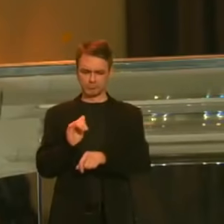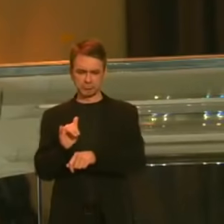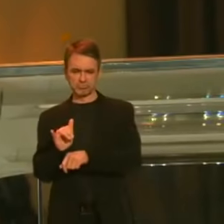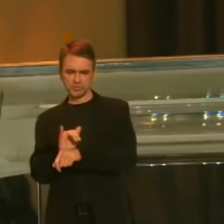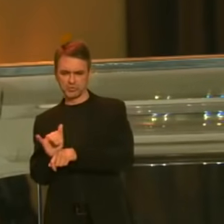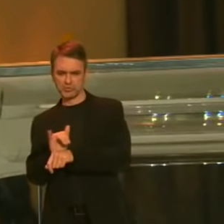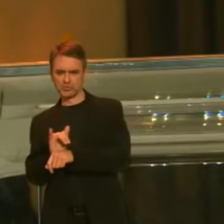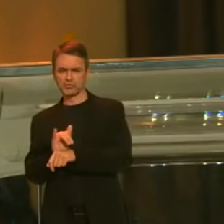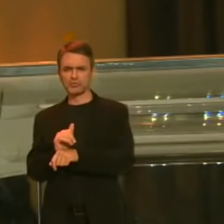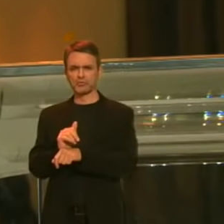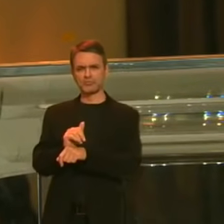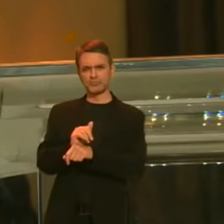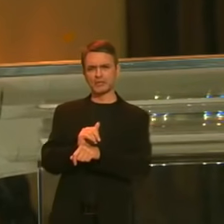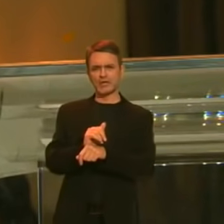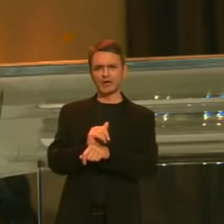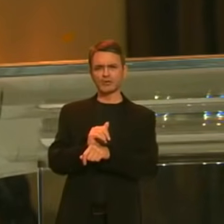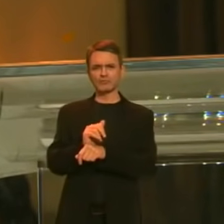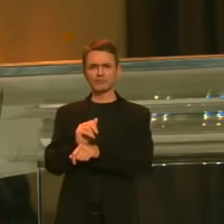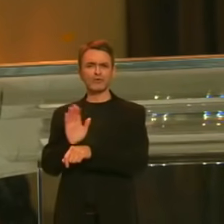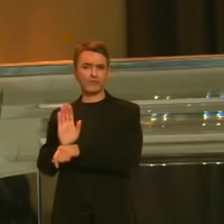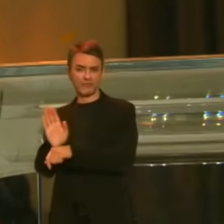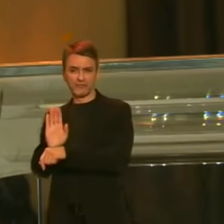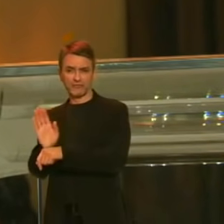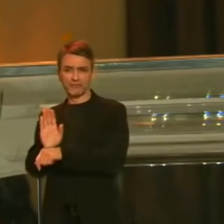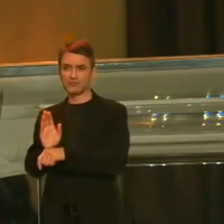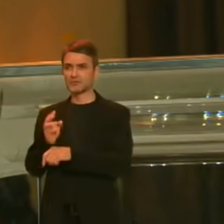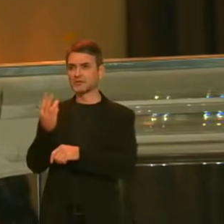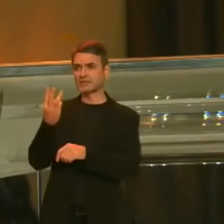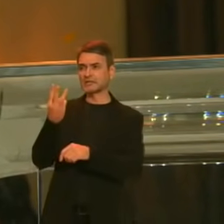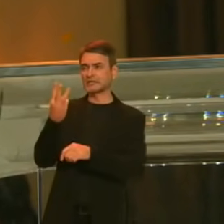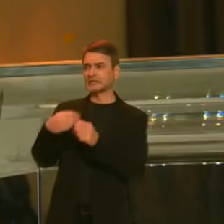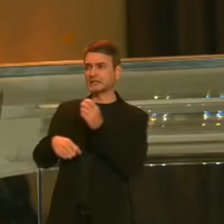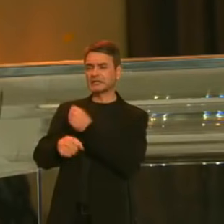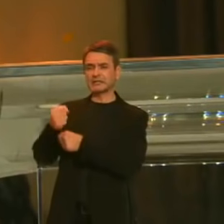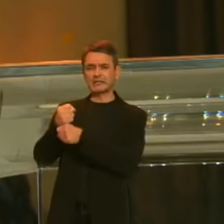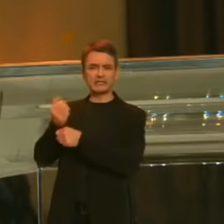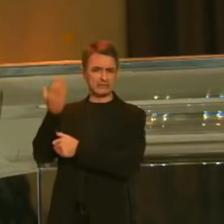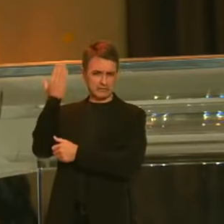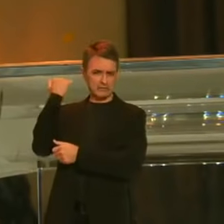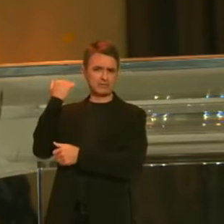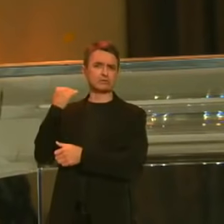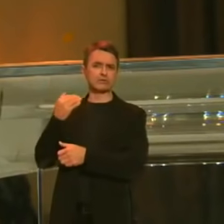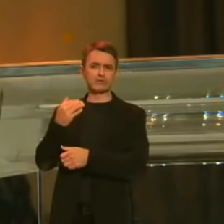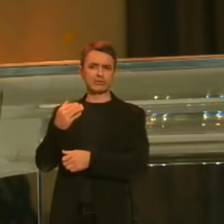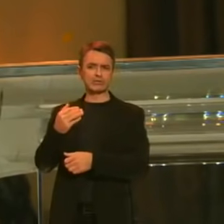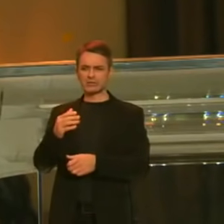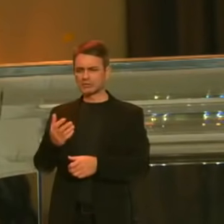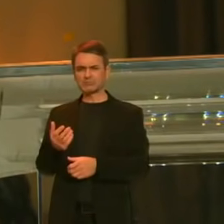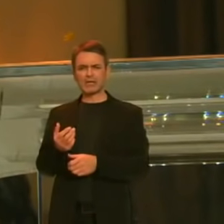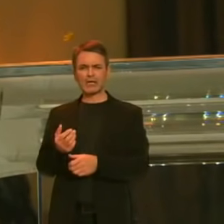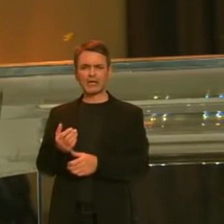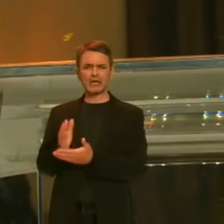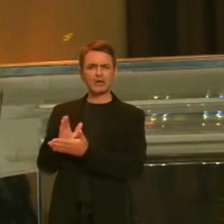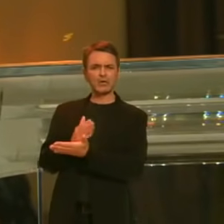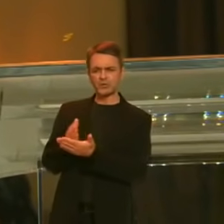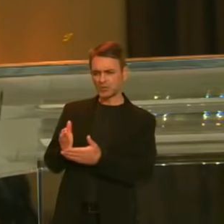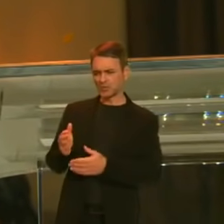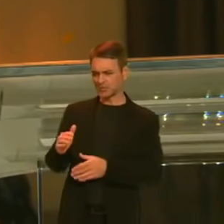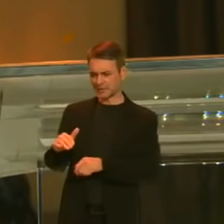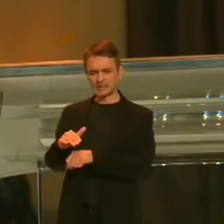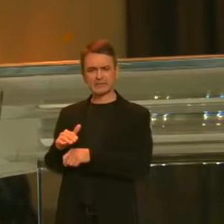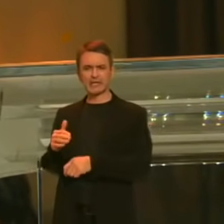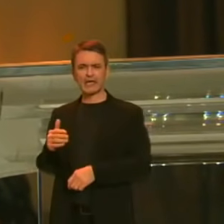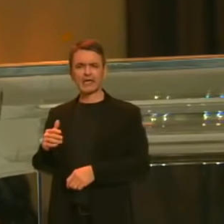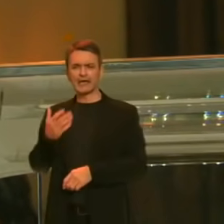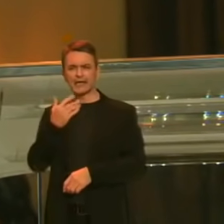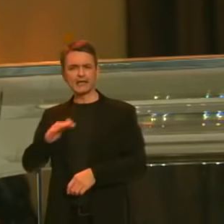um filme de 3 anos atrás, de algumas crianças conversando entre si e dizendo que Deus